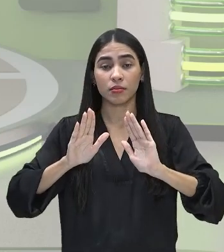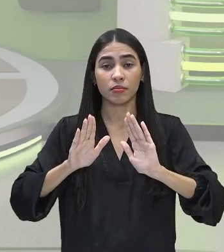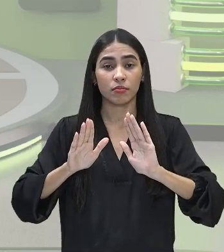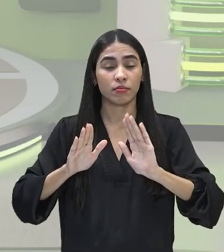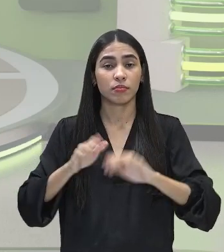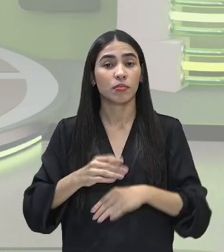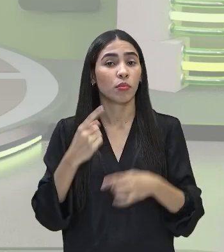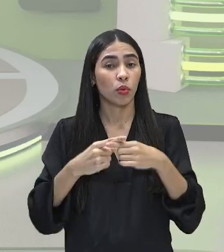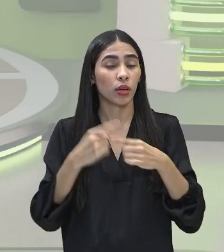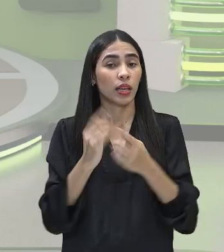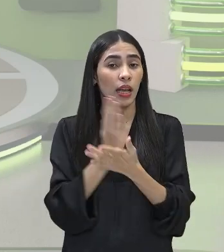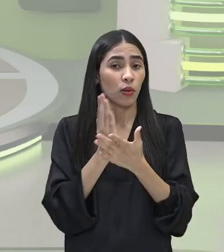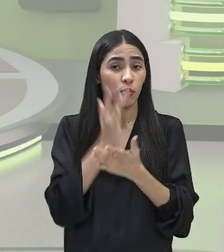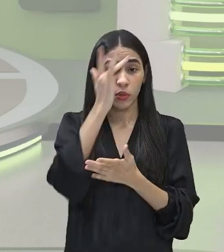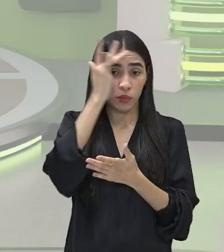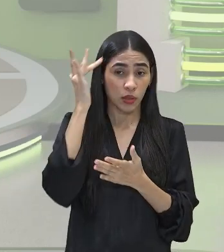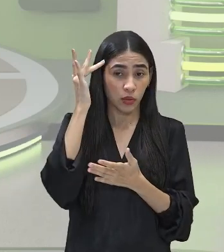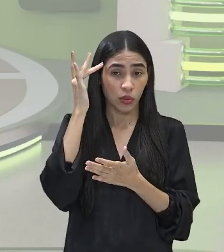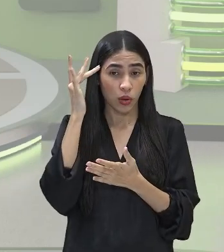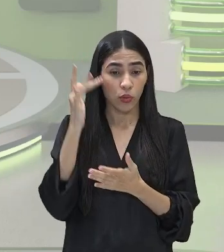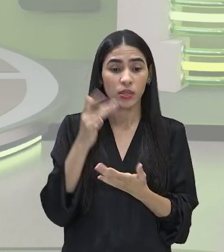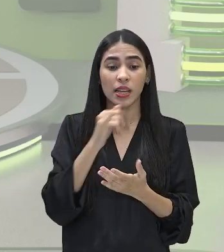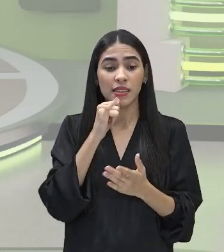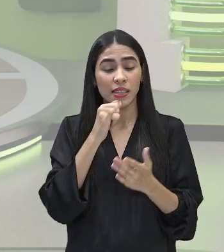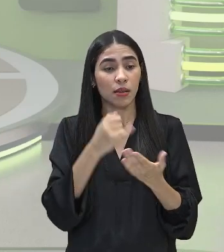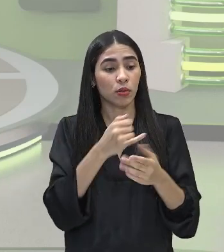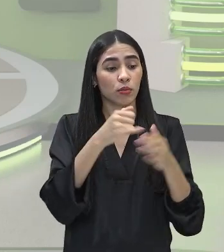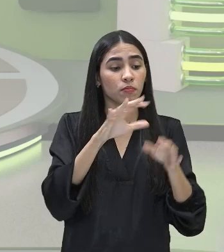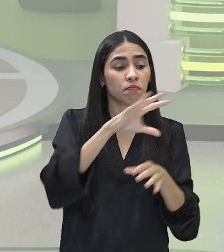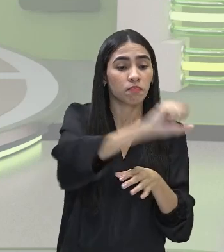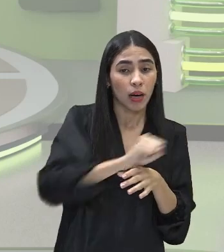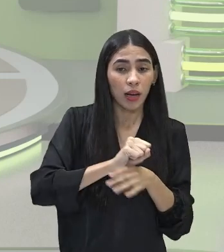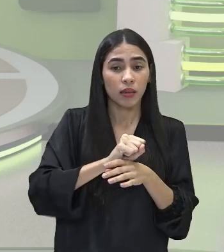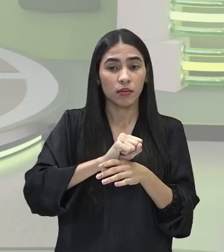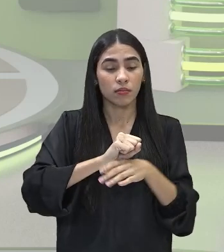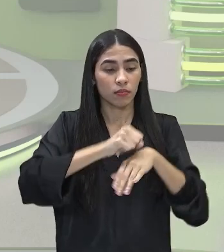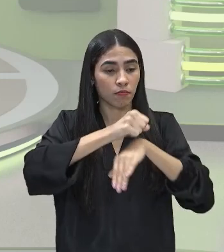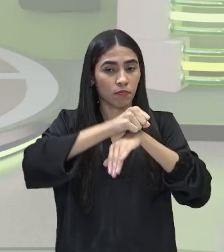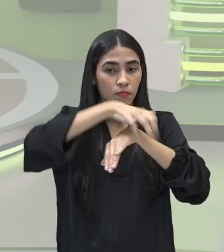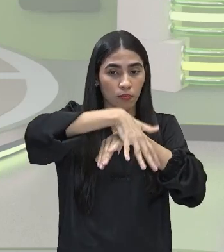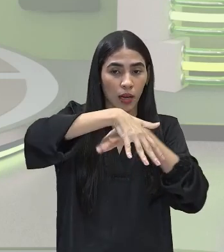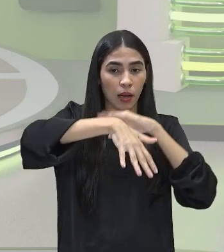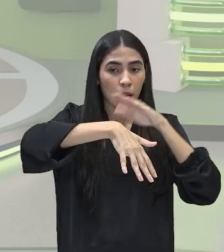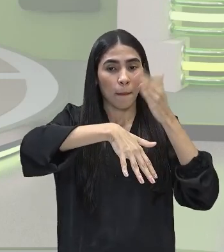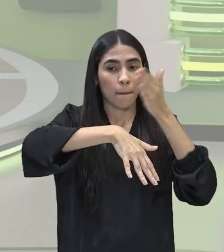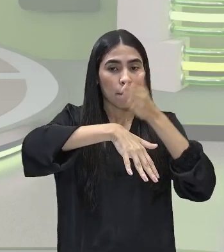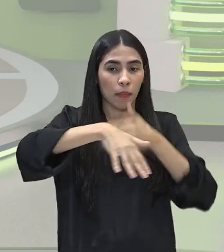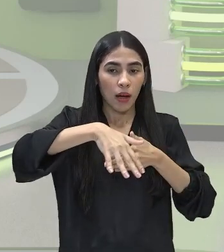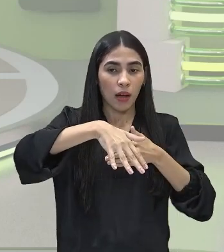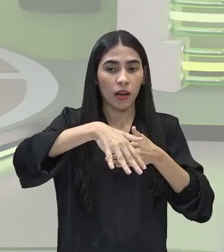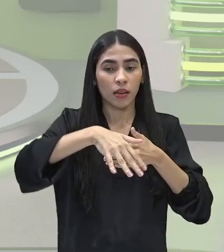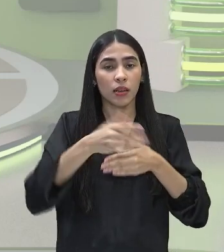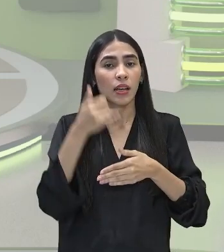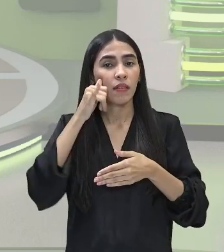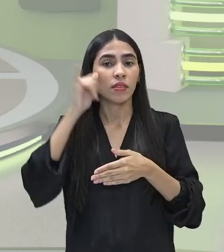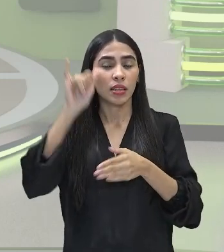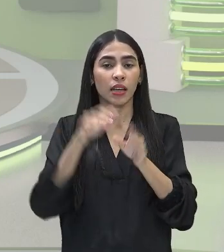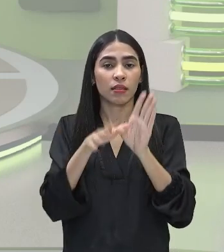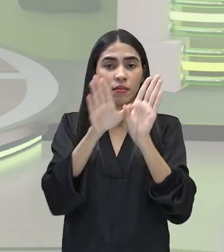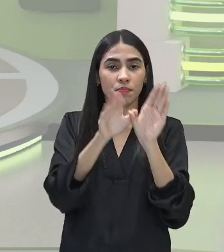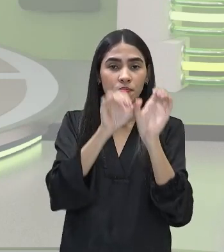porque alguns indivíduos as capturam, cortam suas asas para elas não voarem, então mutilam